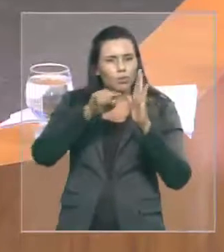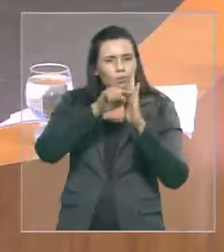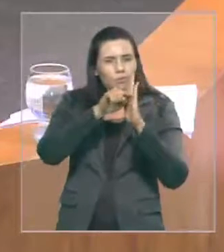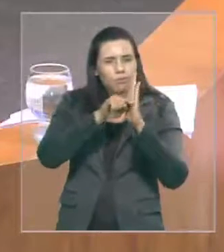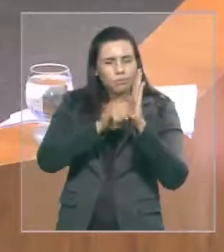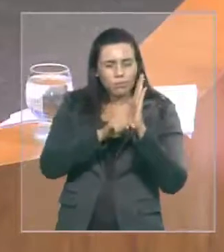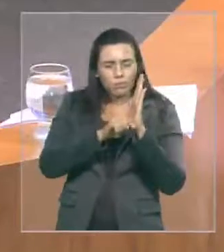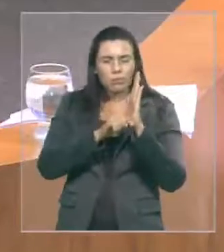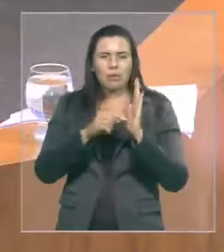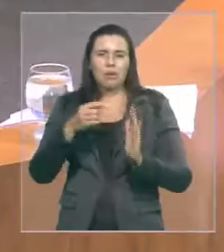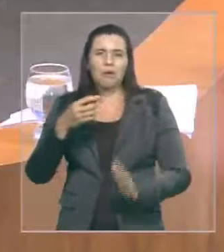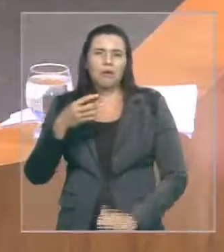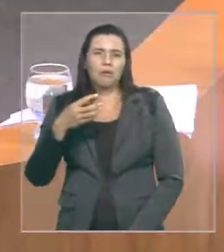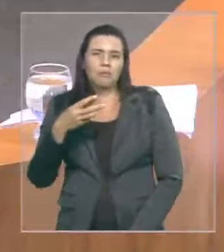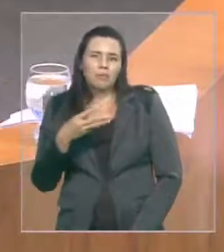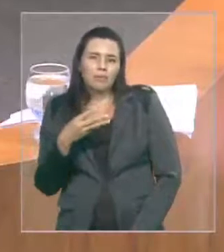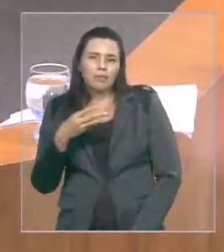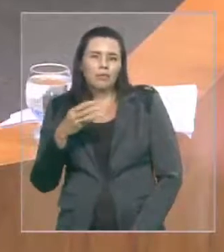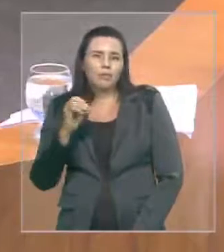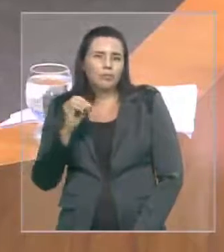a 4 anos.